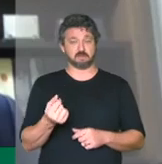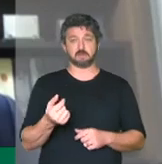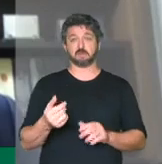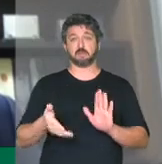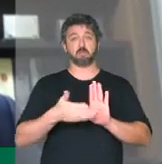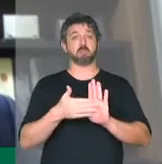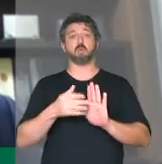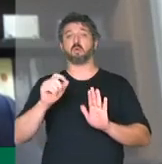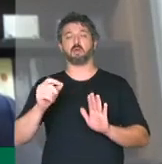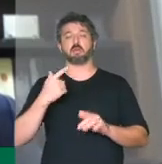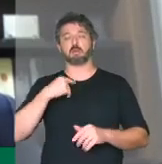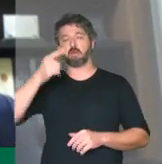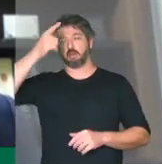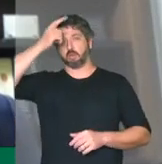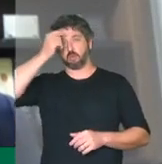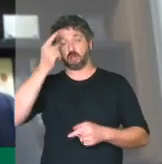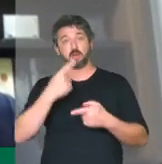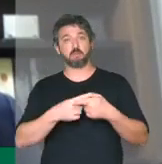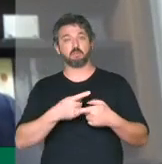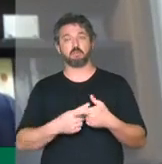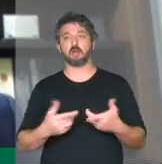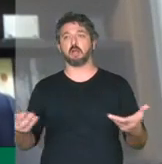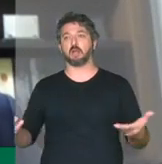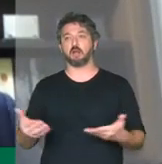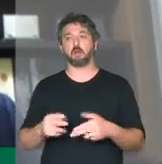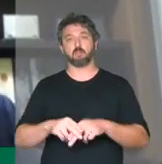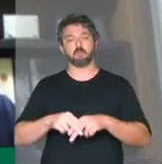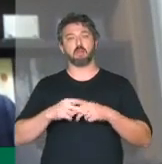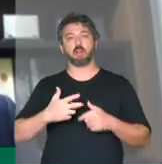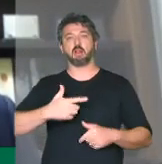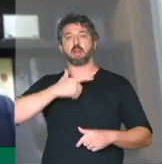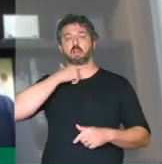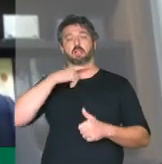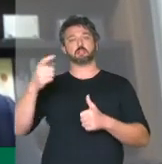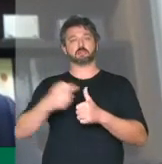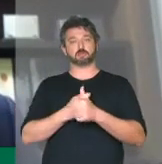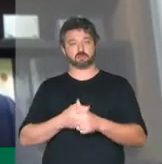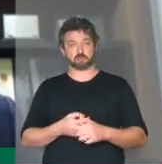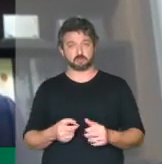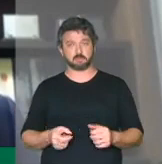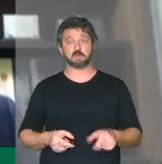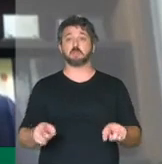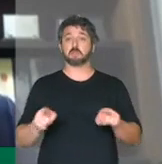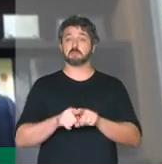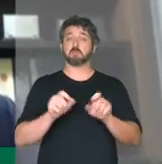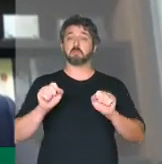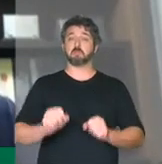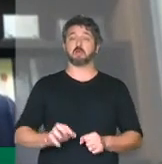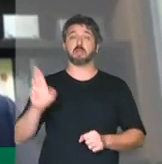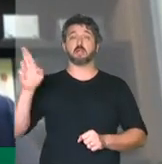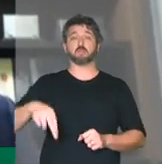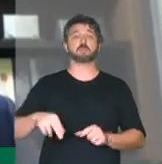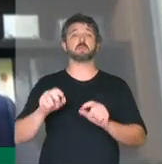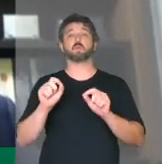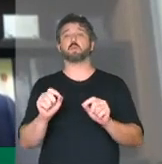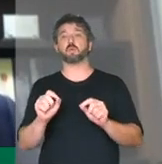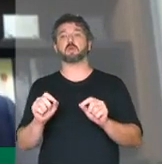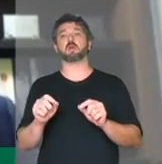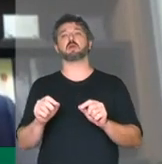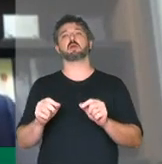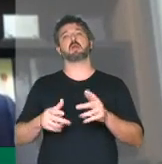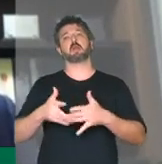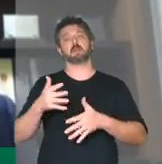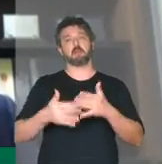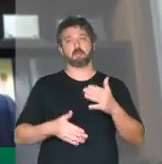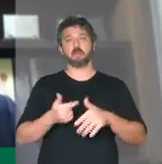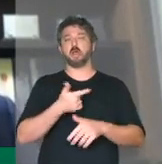proposta traz um alívio diante da iminência do endividamento, que pode inclusive resultar na inviabilização de acesso